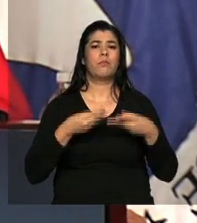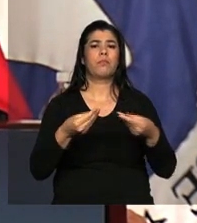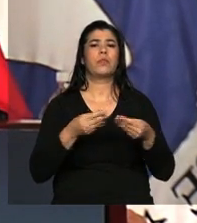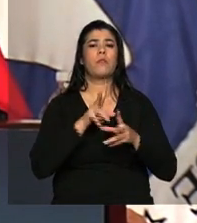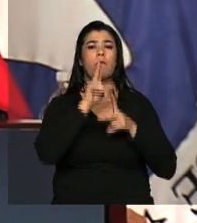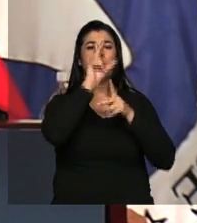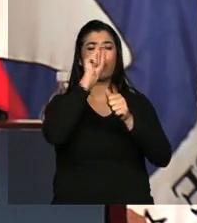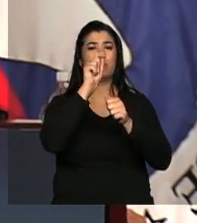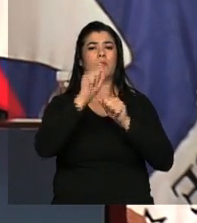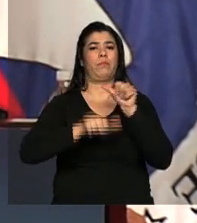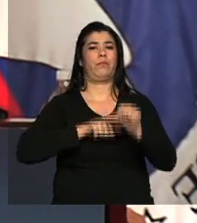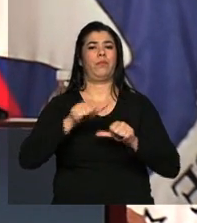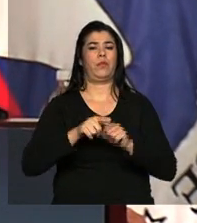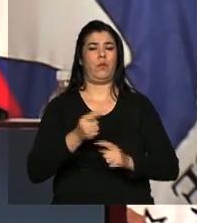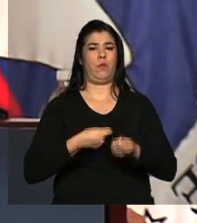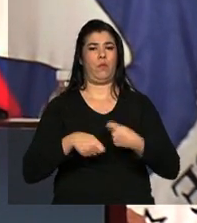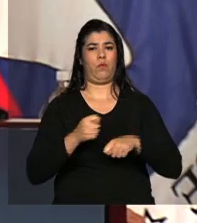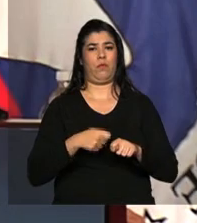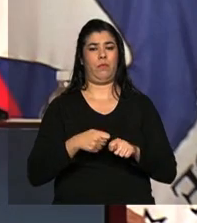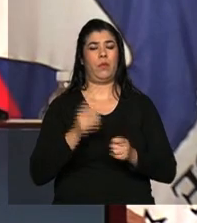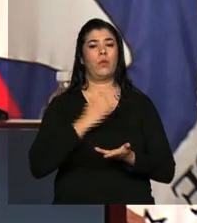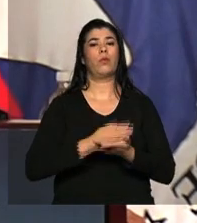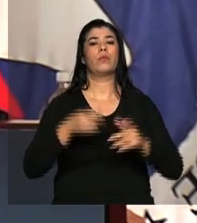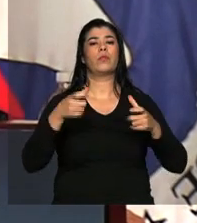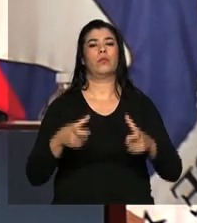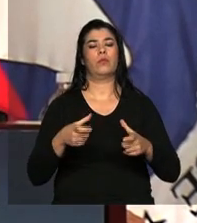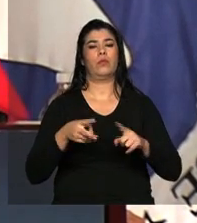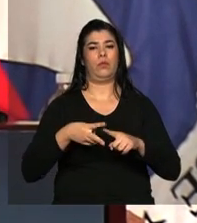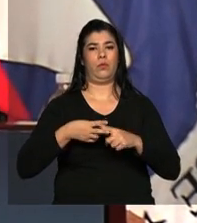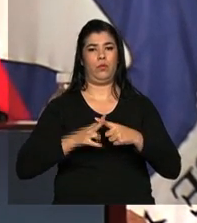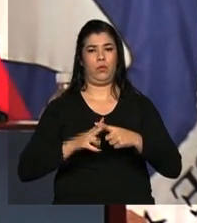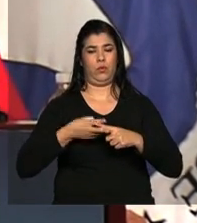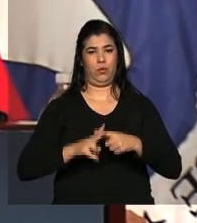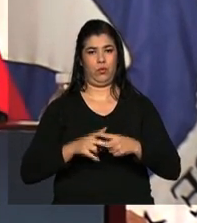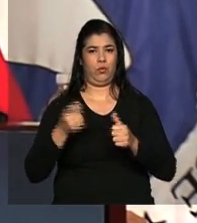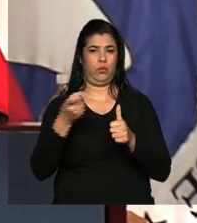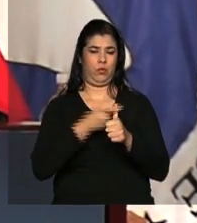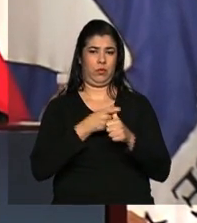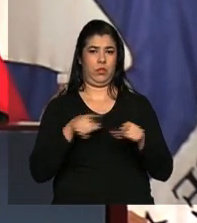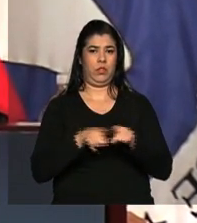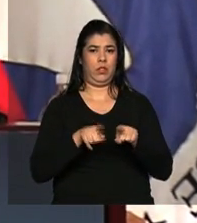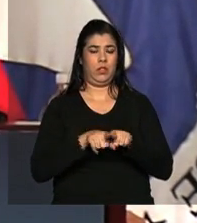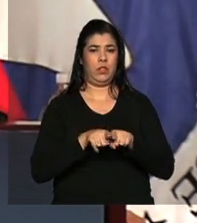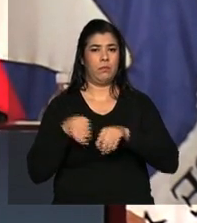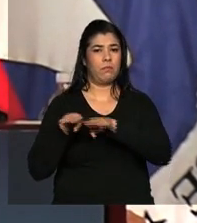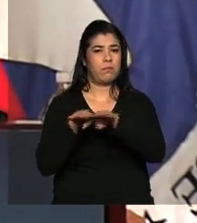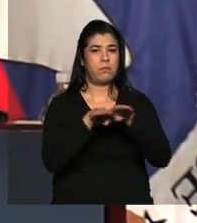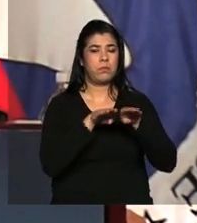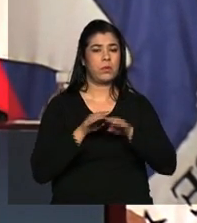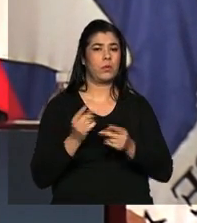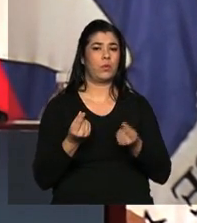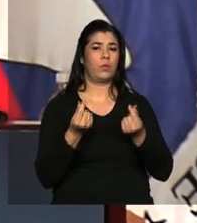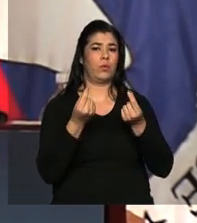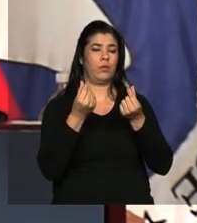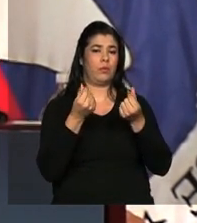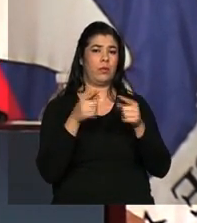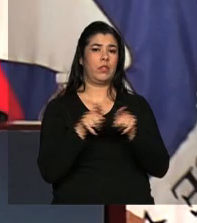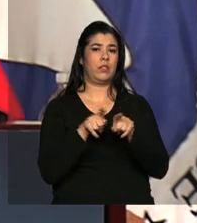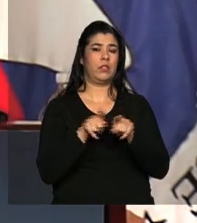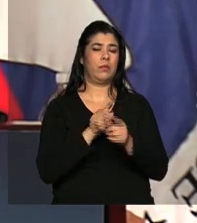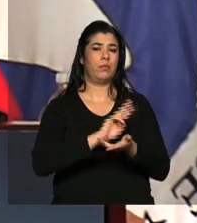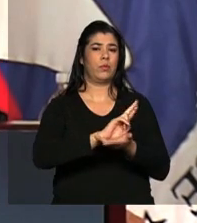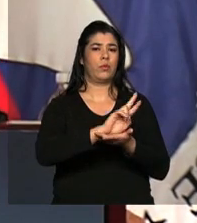a começar pelo ajuste fiscal, o realinhamento de preços que fizemos e